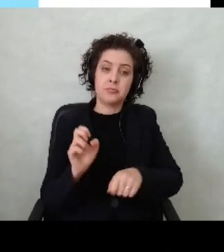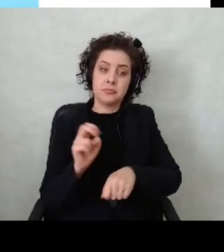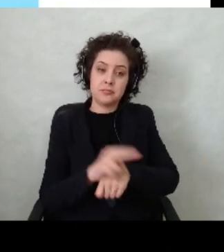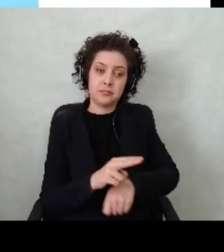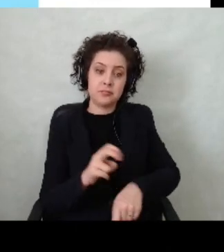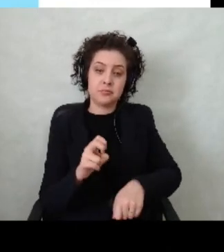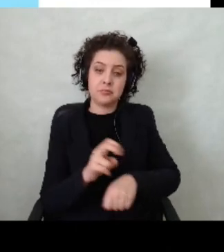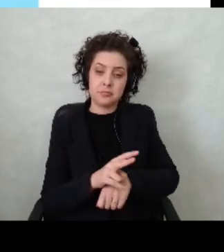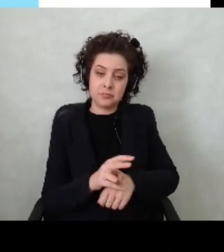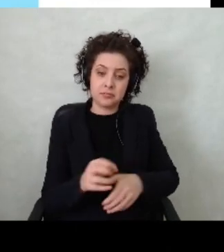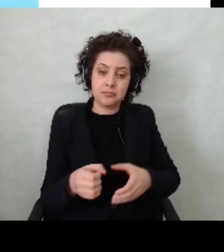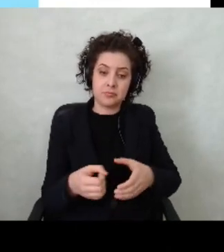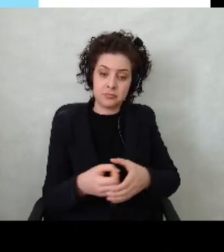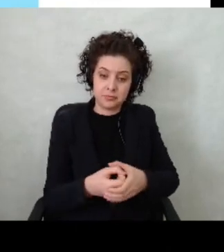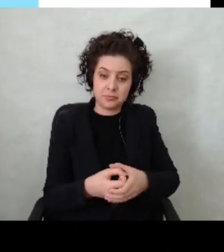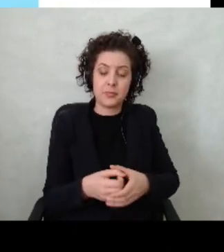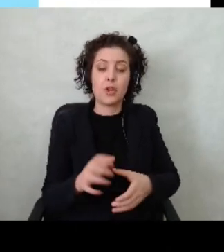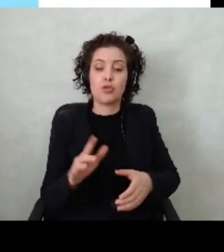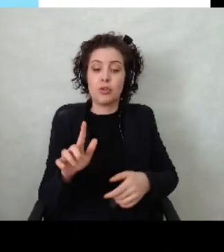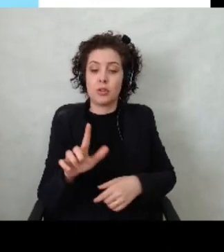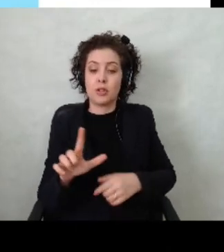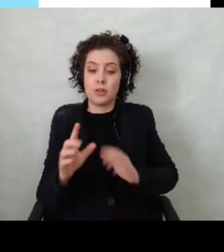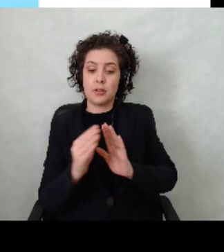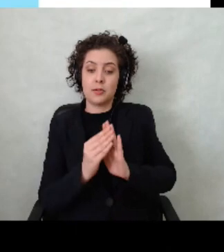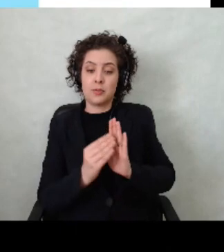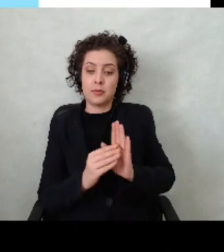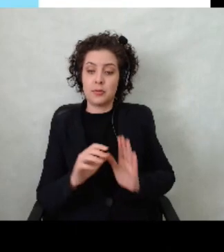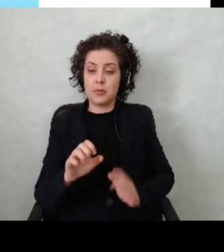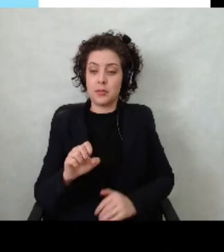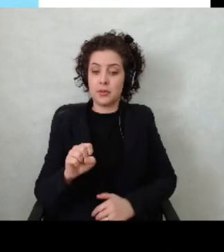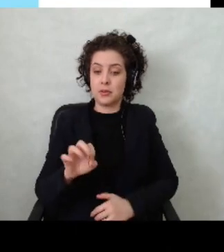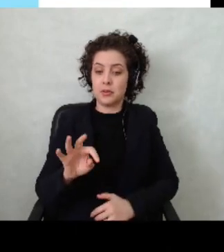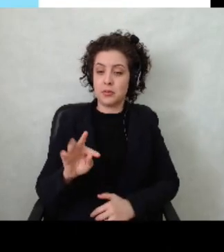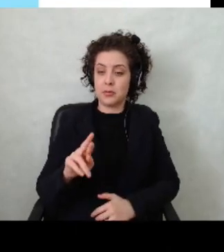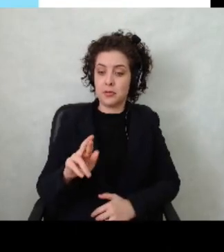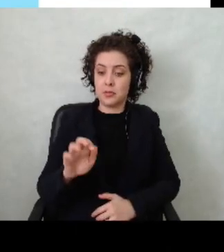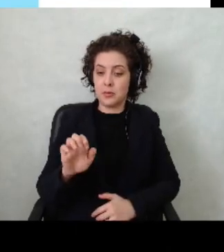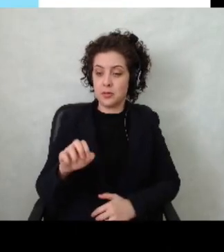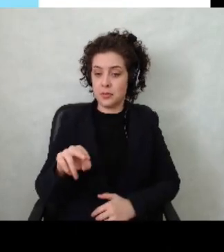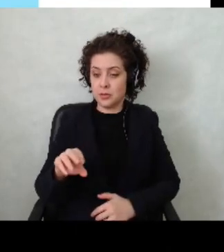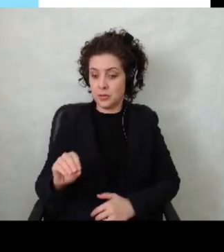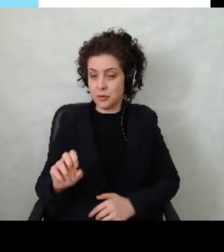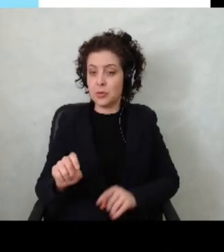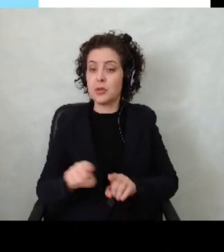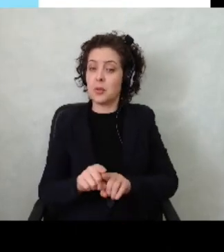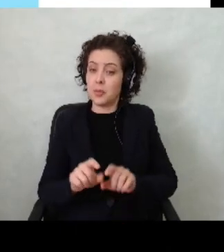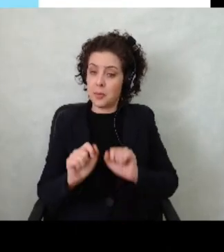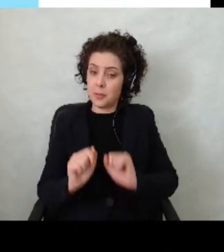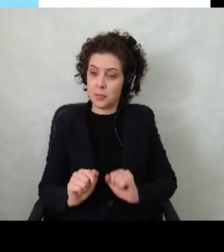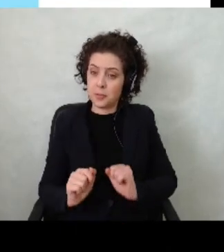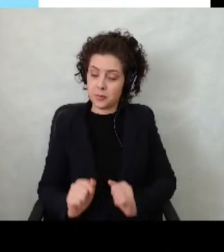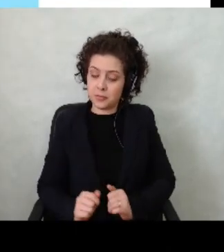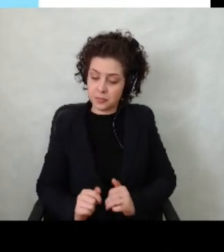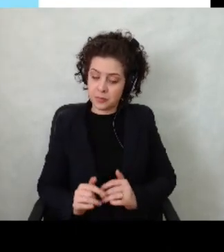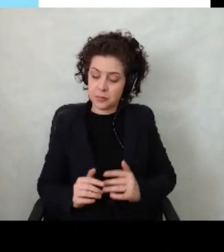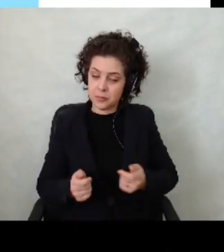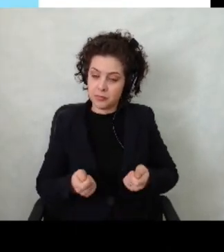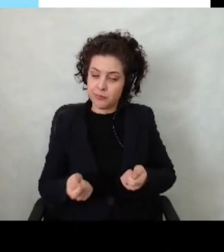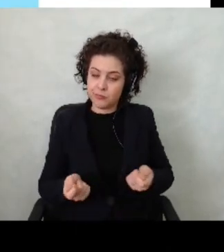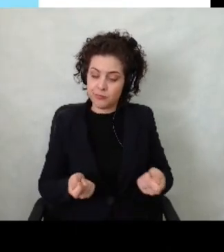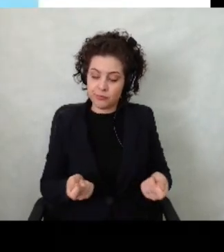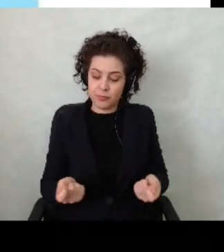literatura que os estrógenos, eles também funcionam como imunomoduladores, e nós sabemos que a